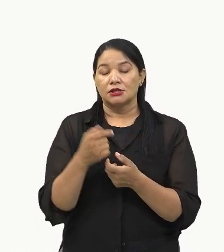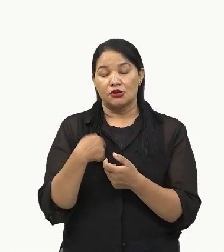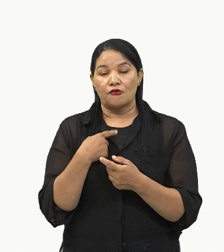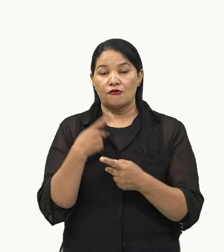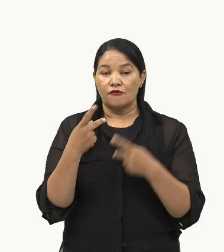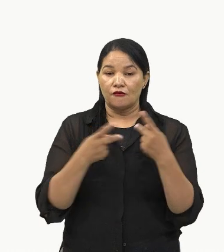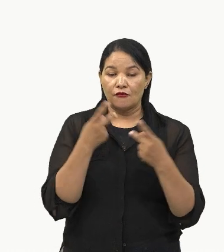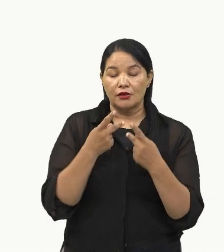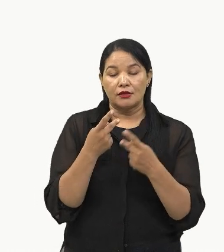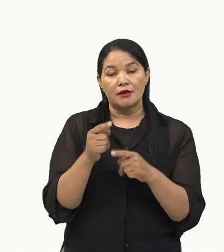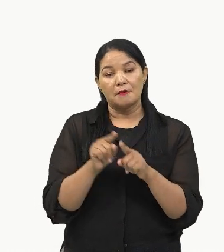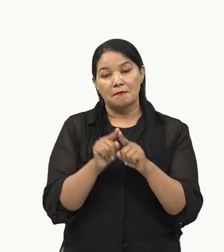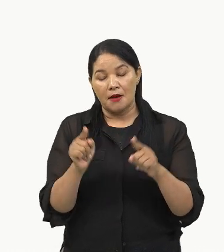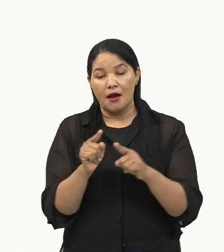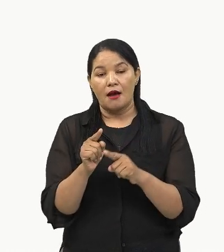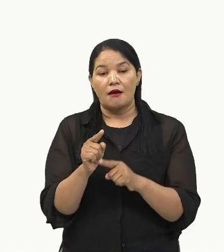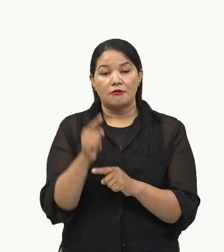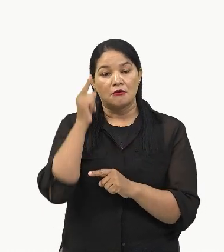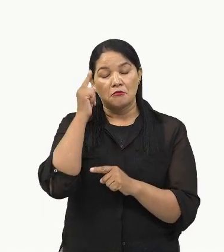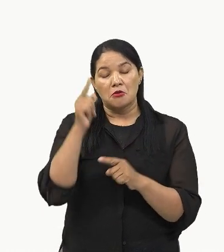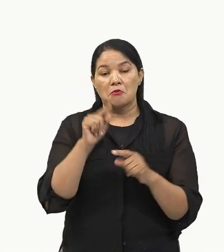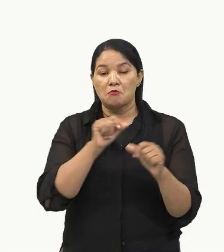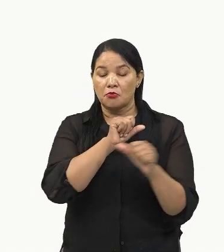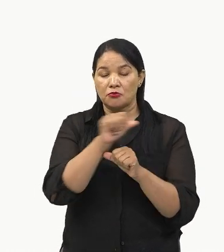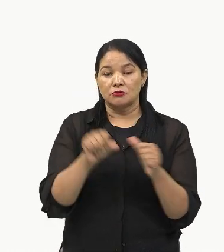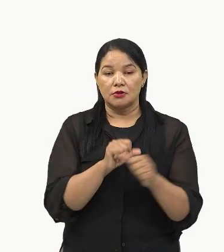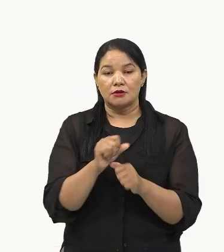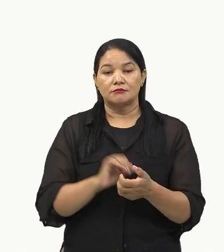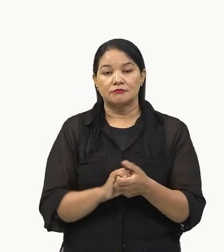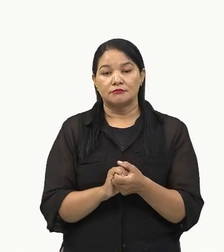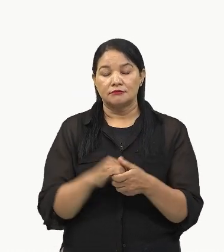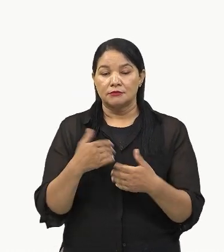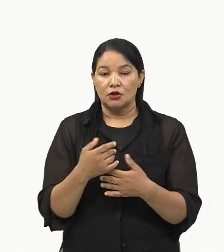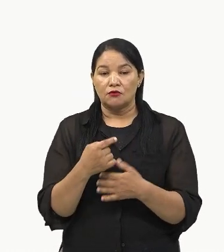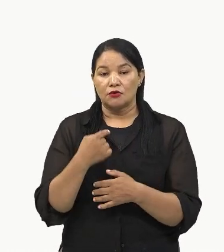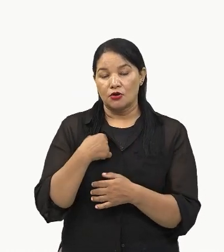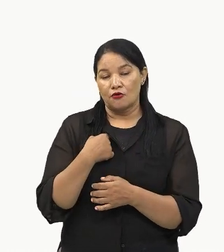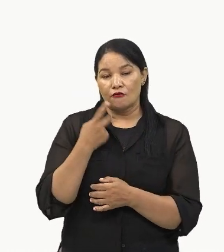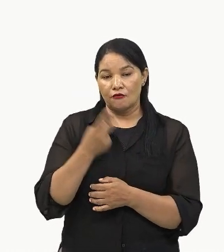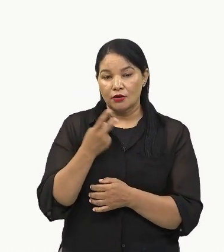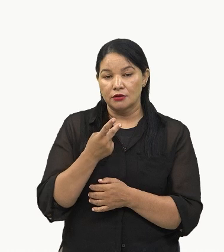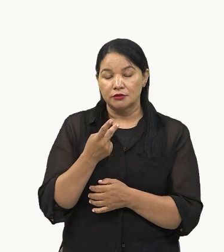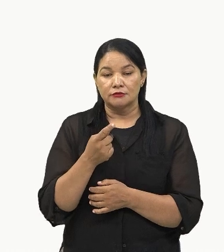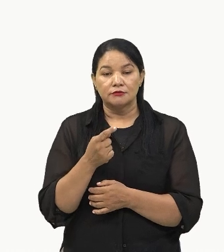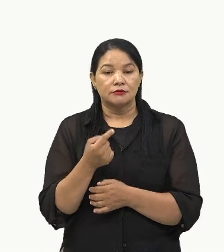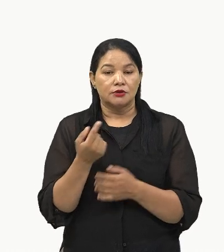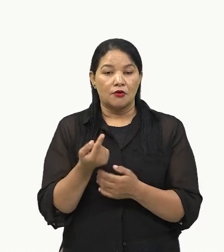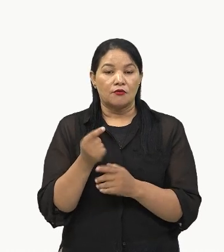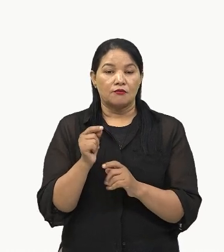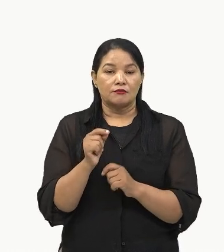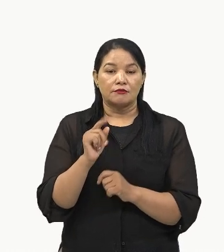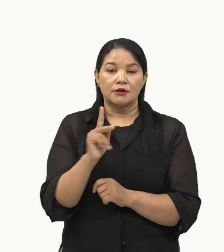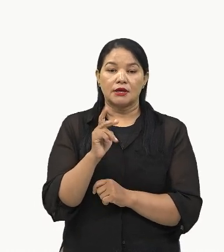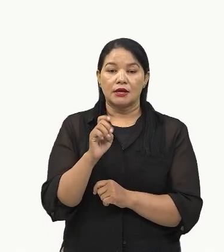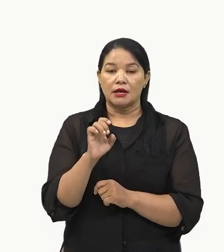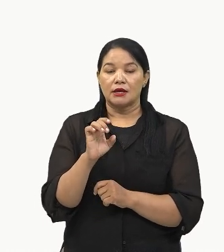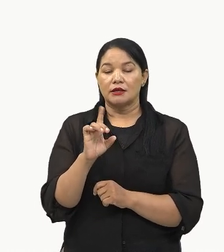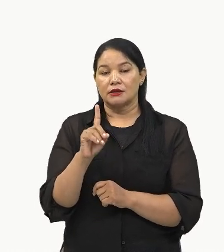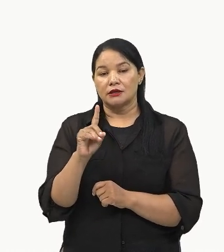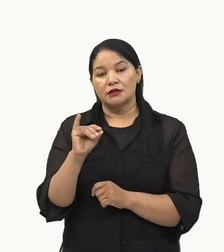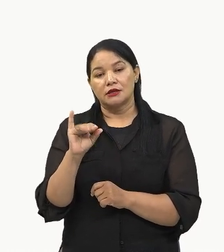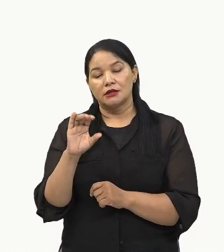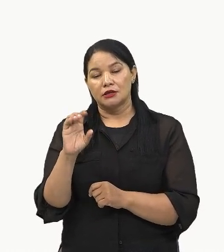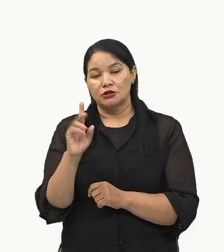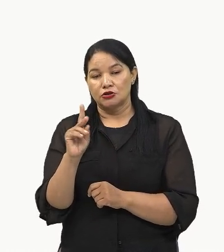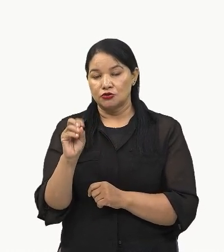mudei de ideia. Em verdade, sou eu que estou falando. Eu te he dicho esta semana que me